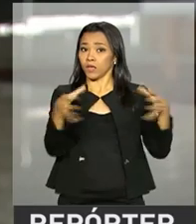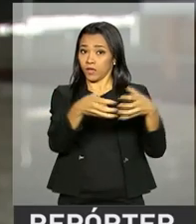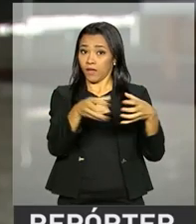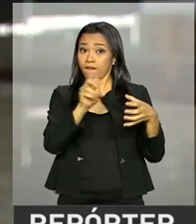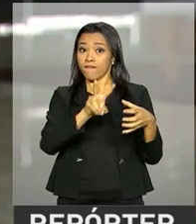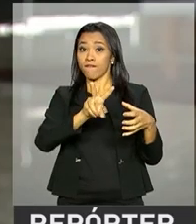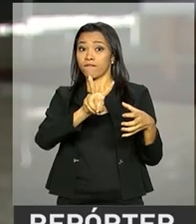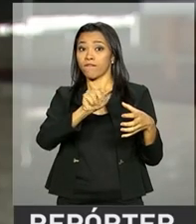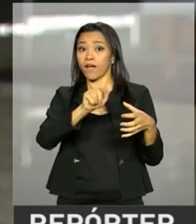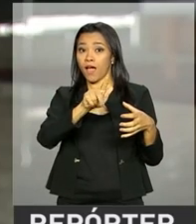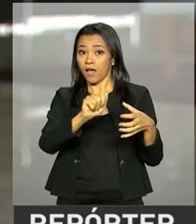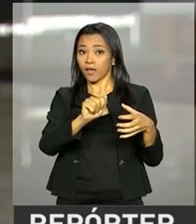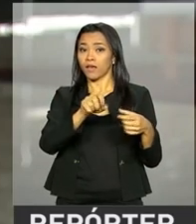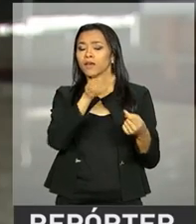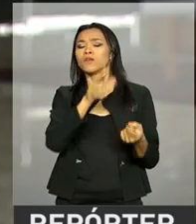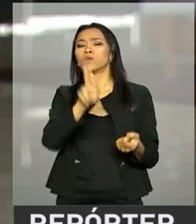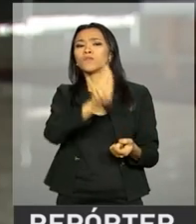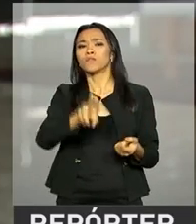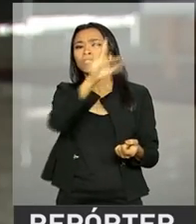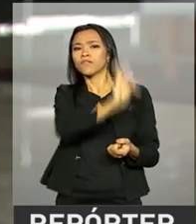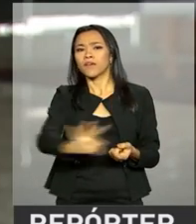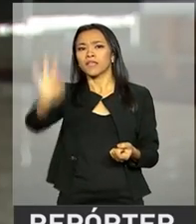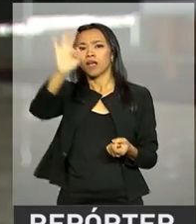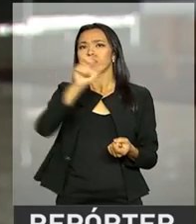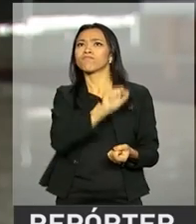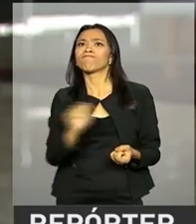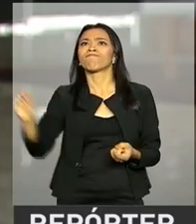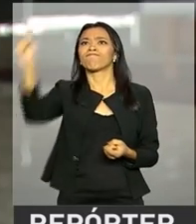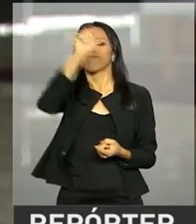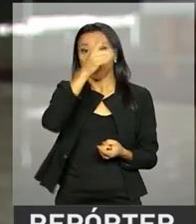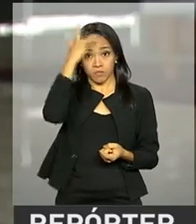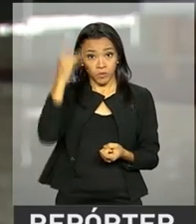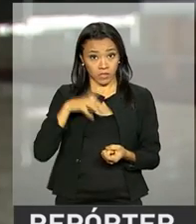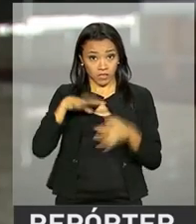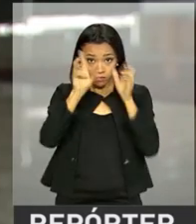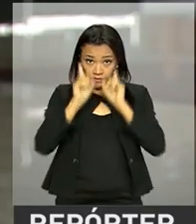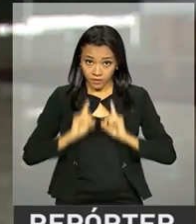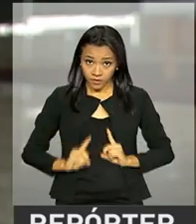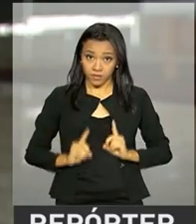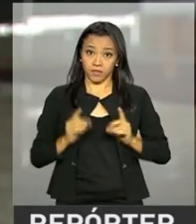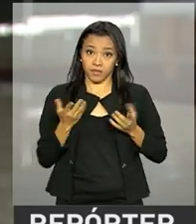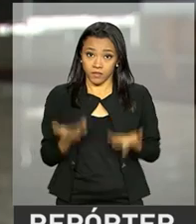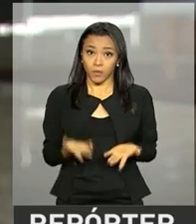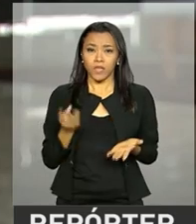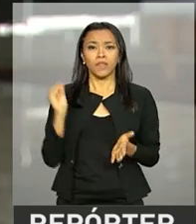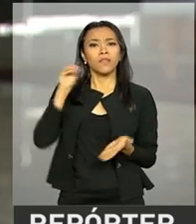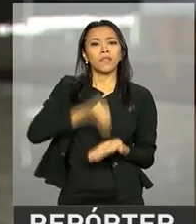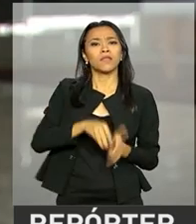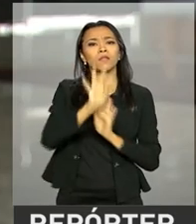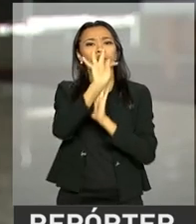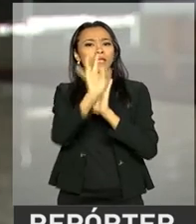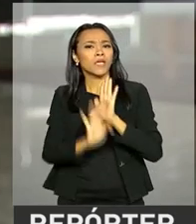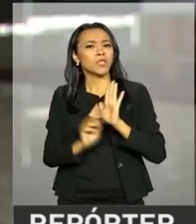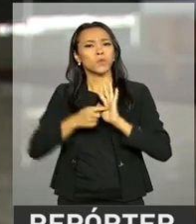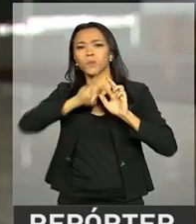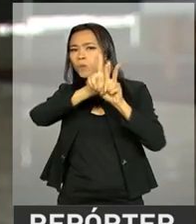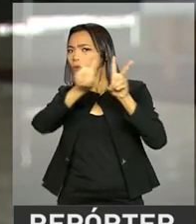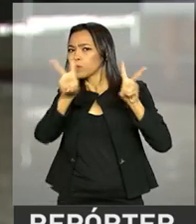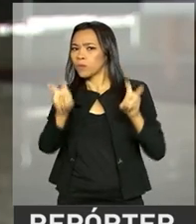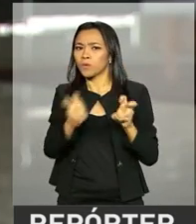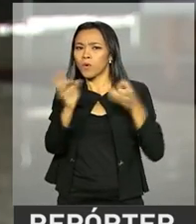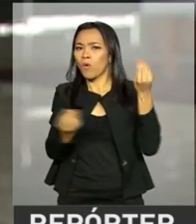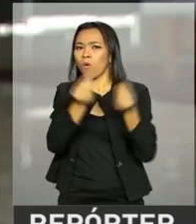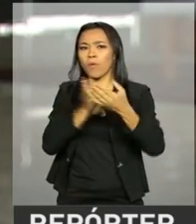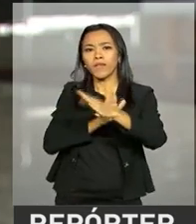vaga nas instituições federais de ensino superior e Médio as pessoas com deficiência no texto da lei que trata do ingresso